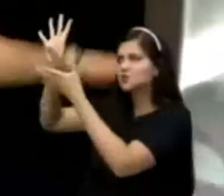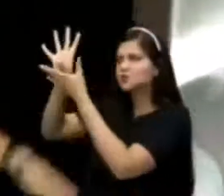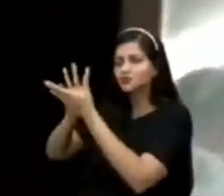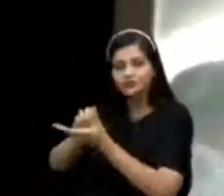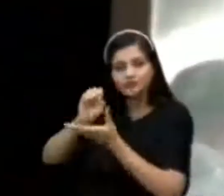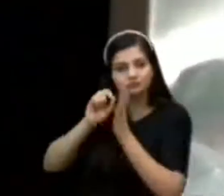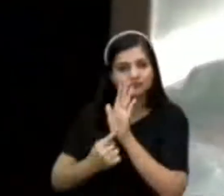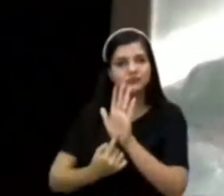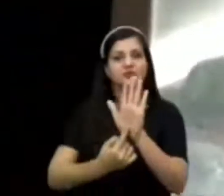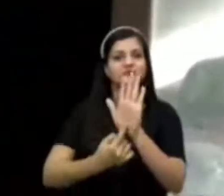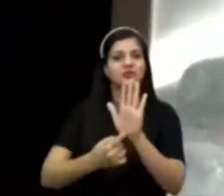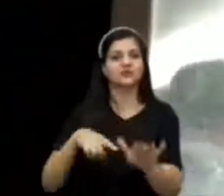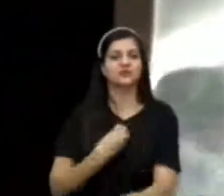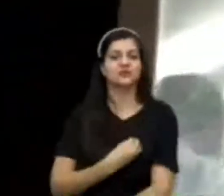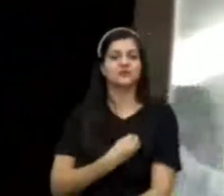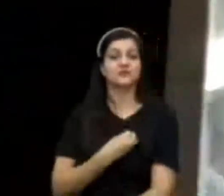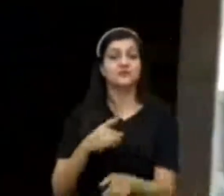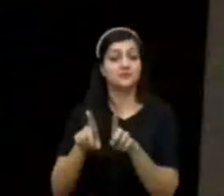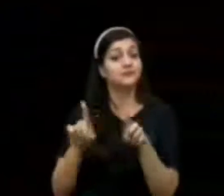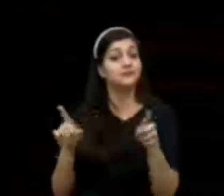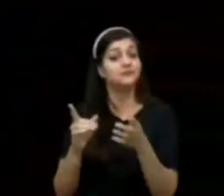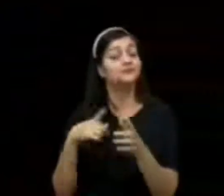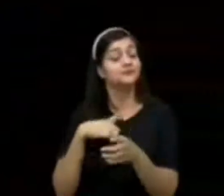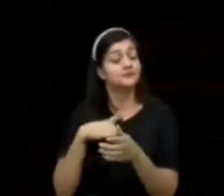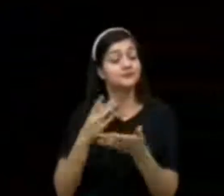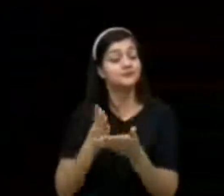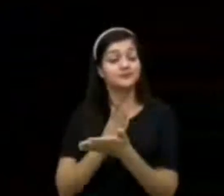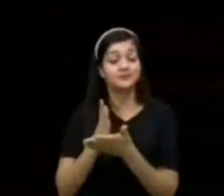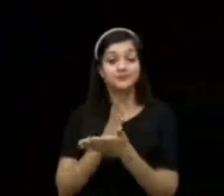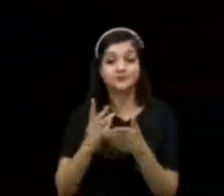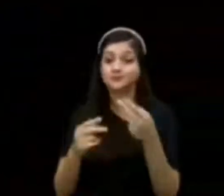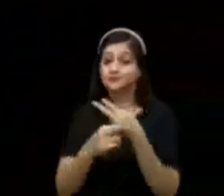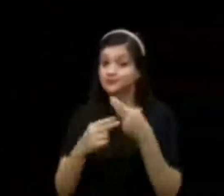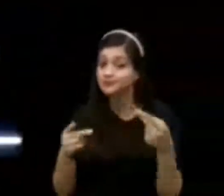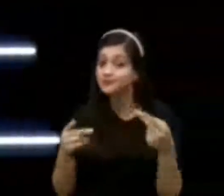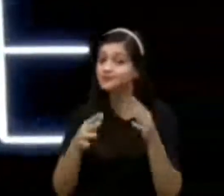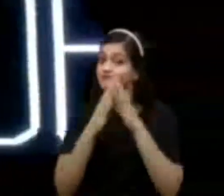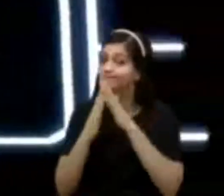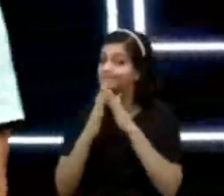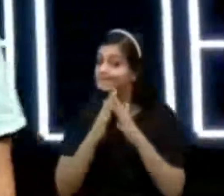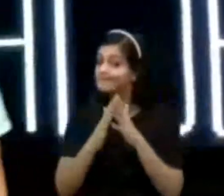existem algumas coisas que nos atrapalham, e é isso que nós vamos aprender hoje.